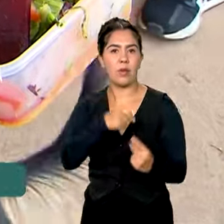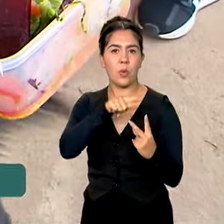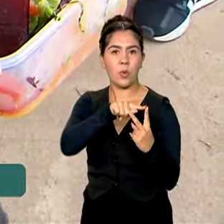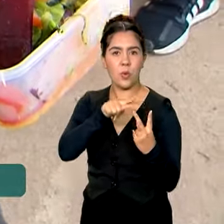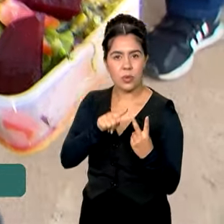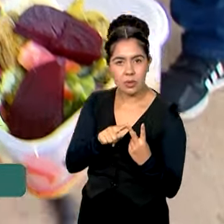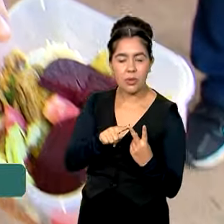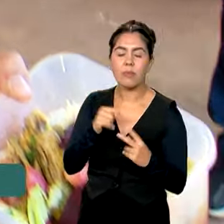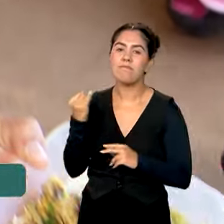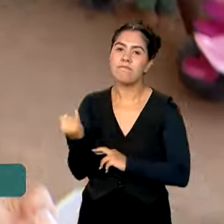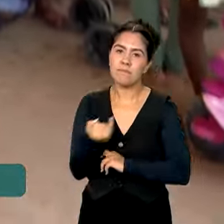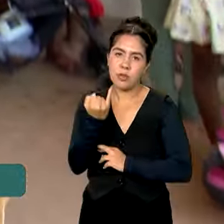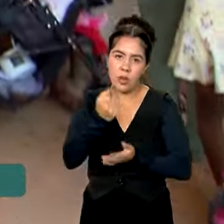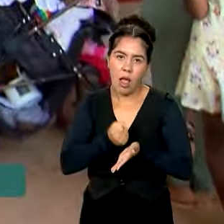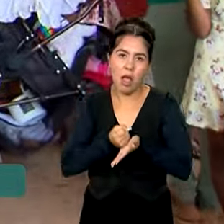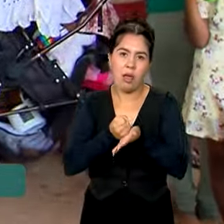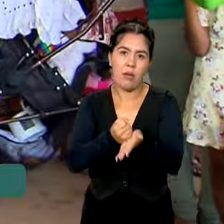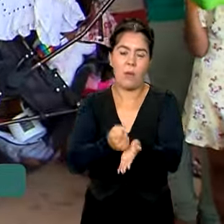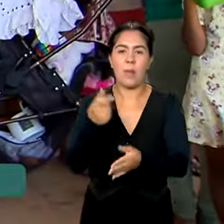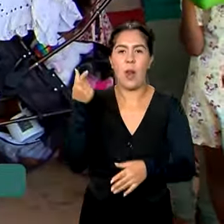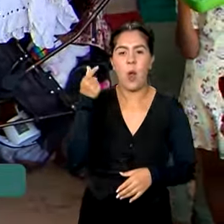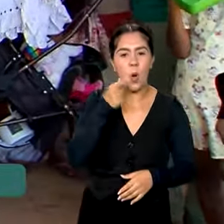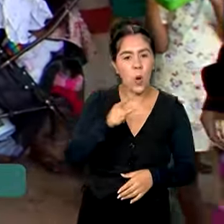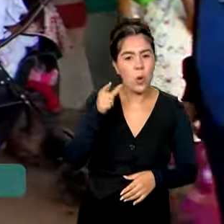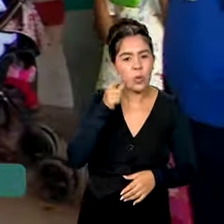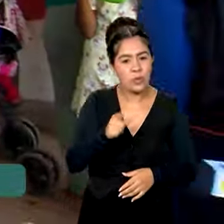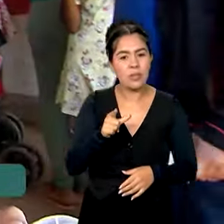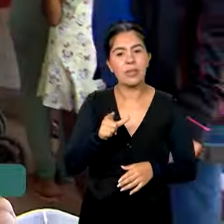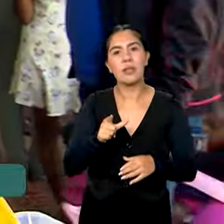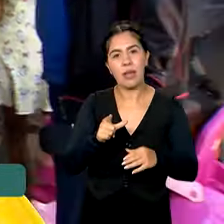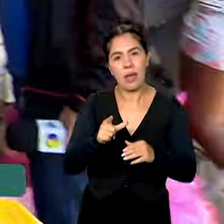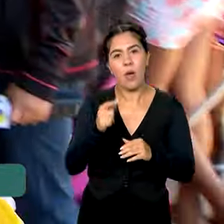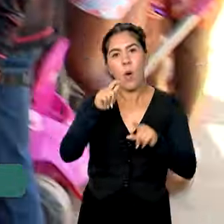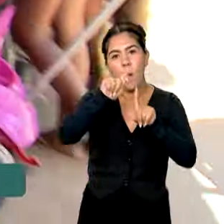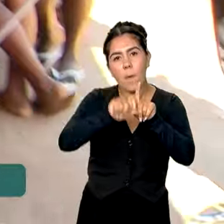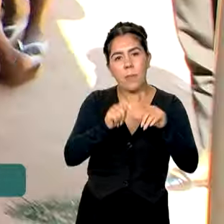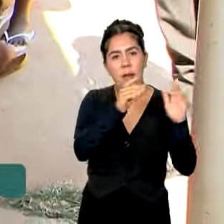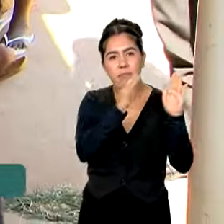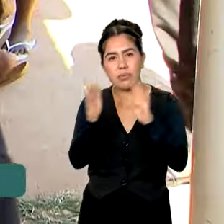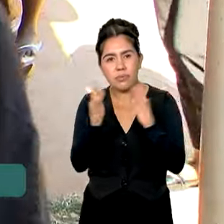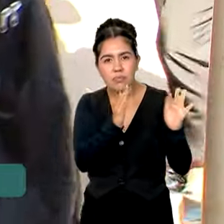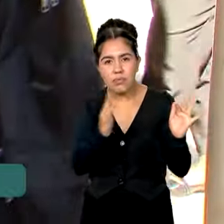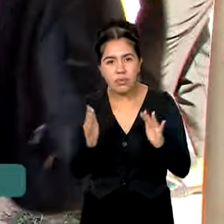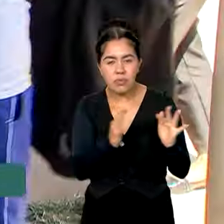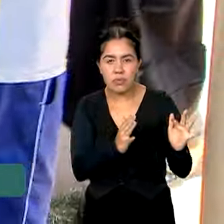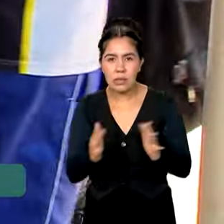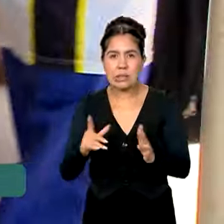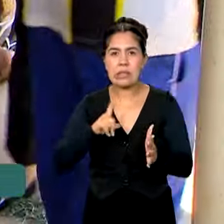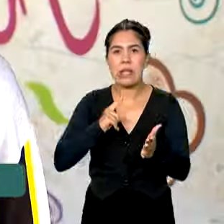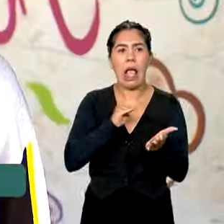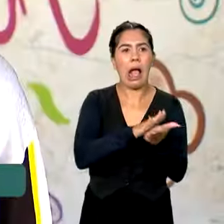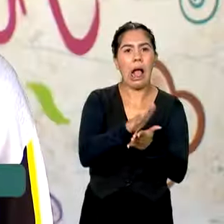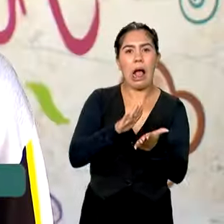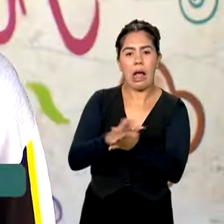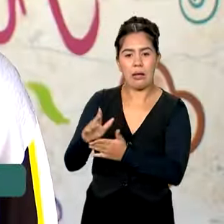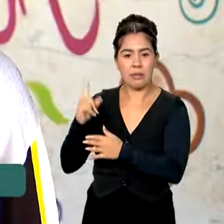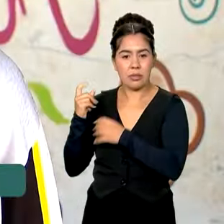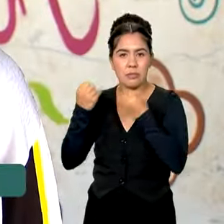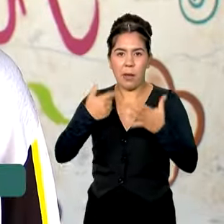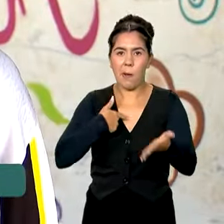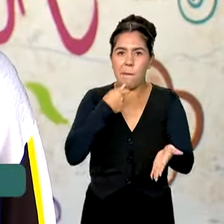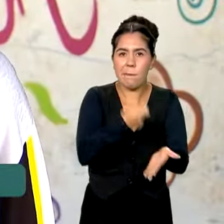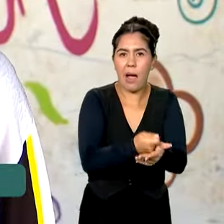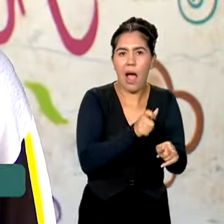ajuda importante para conseguir atravessar o mês que já tem tantas outras despesas. Eu já pago